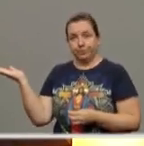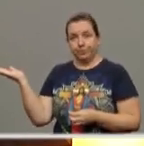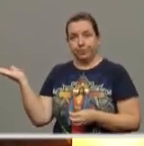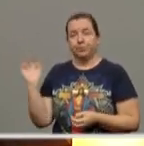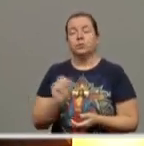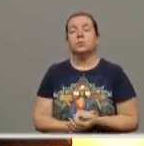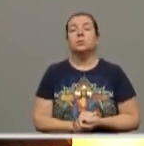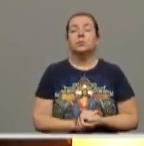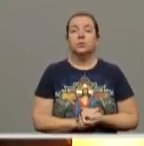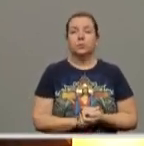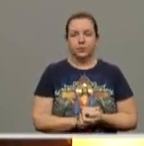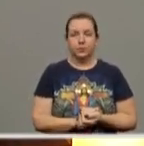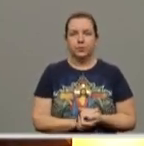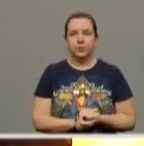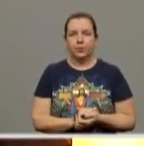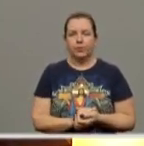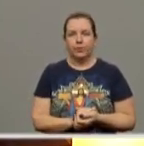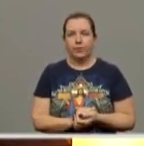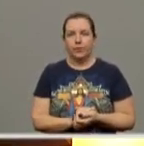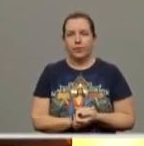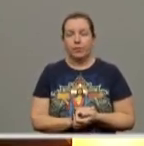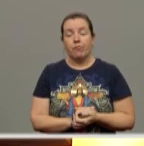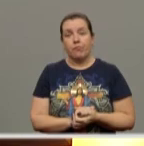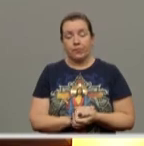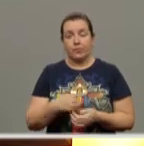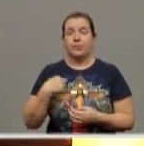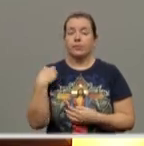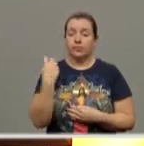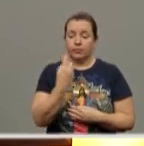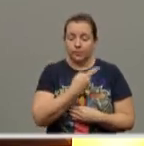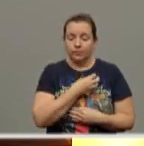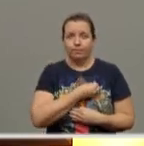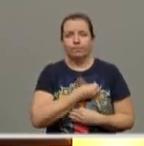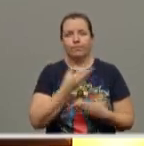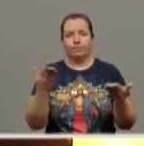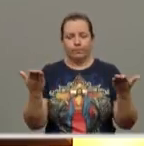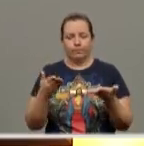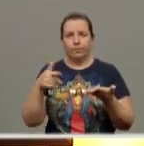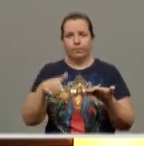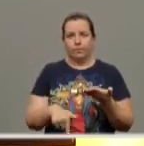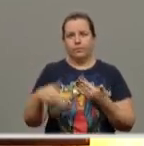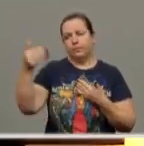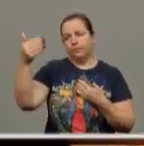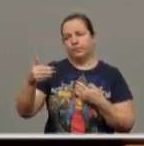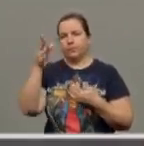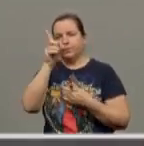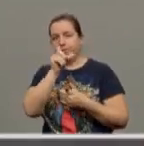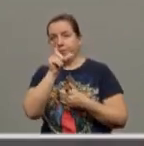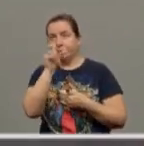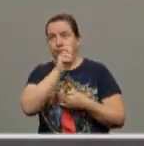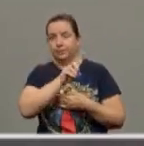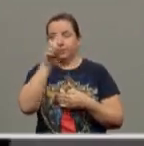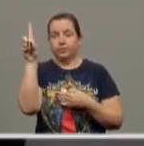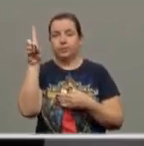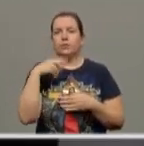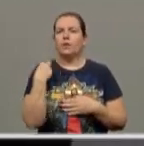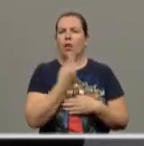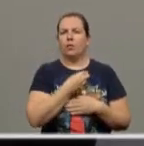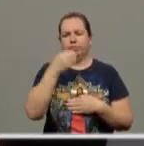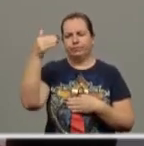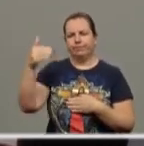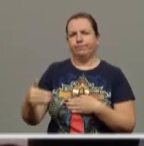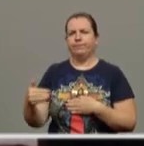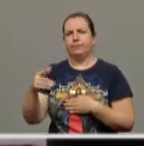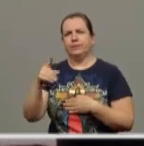041-3221-6060, tecle o 1. Nós estamos aqui hoje diante dessa palavra, irmãos. Nós estamos diante,